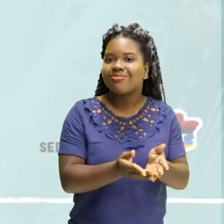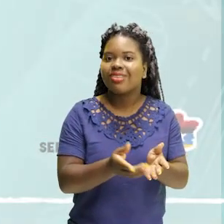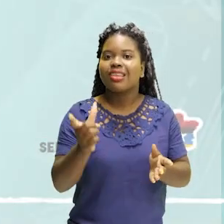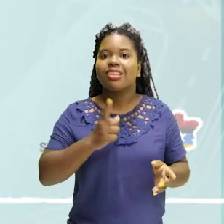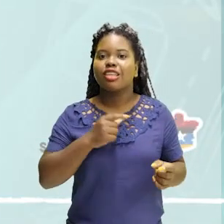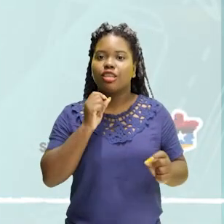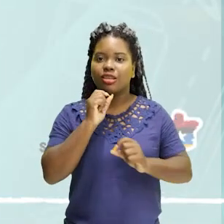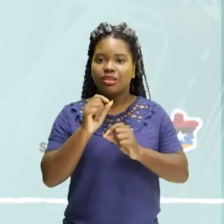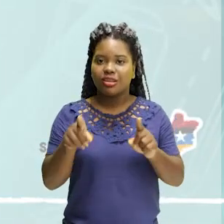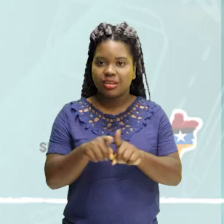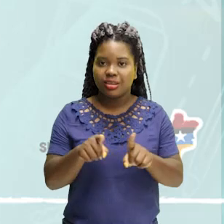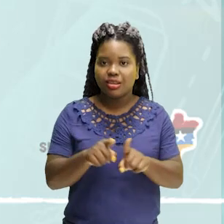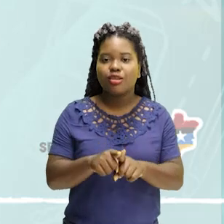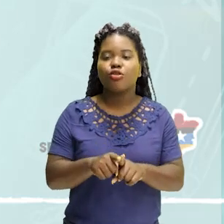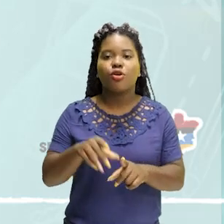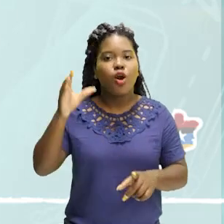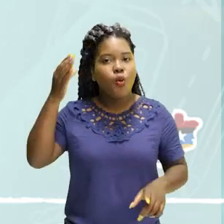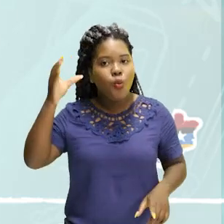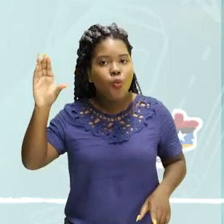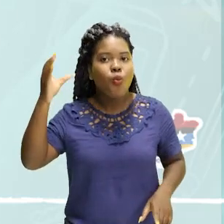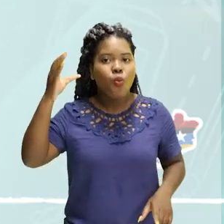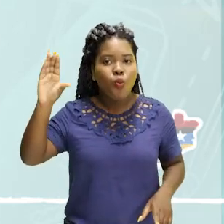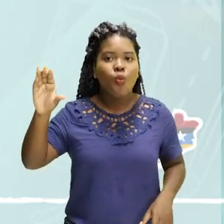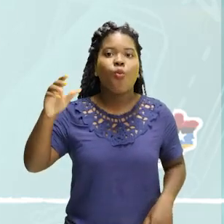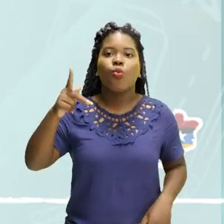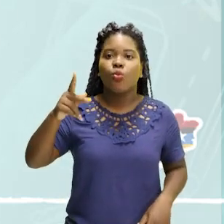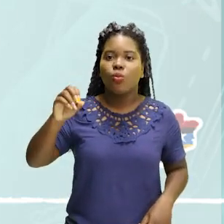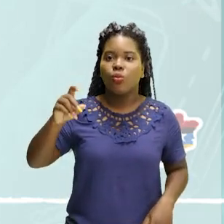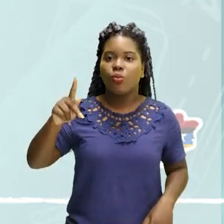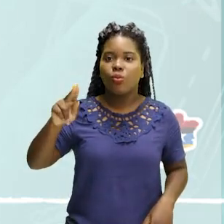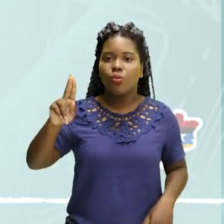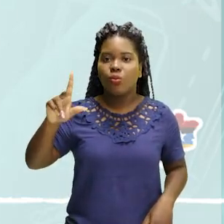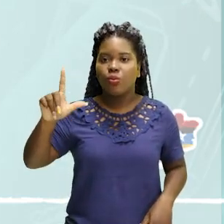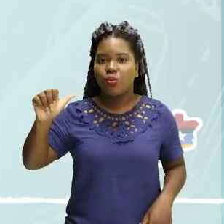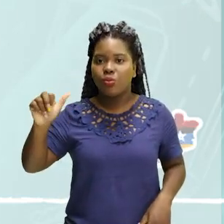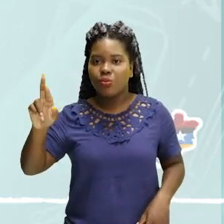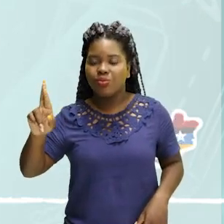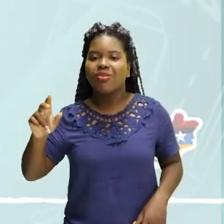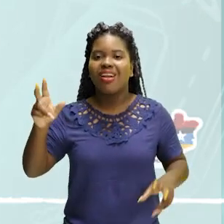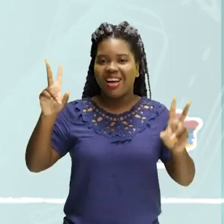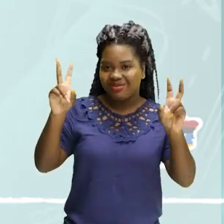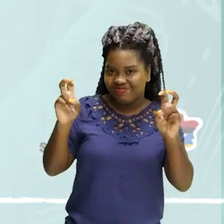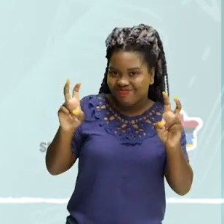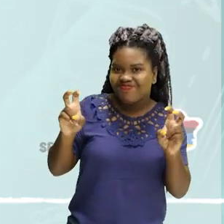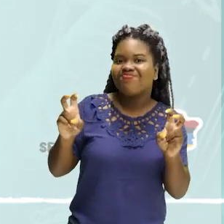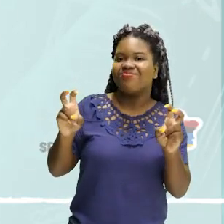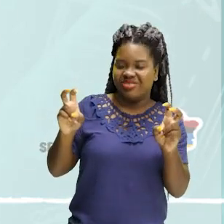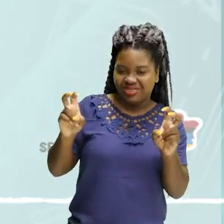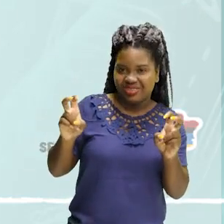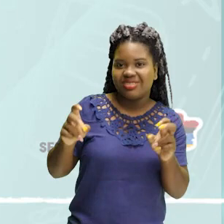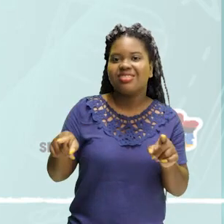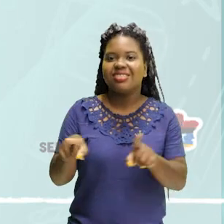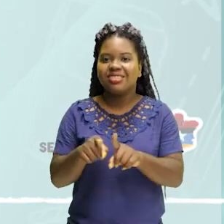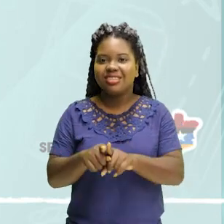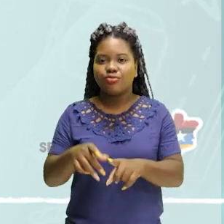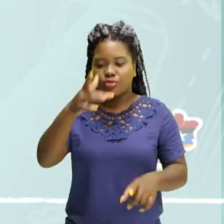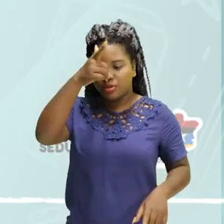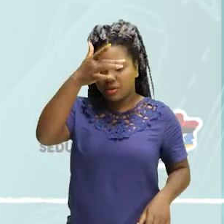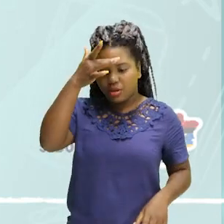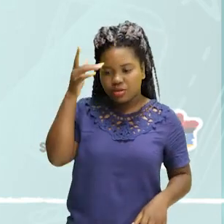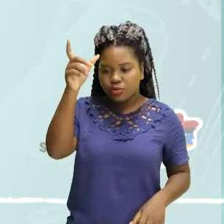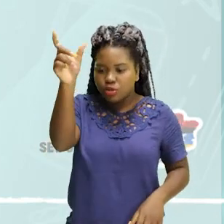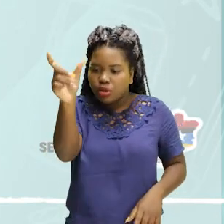de temas de cultura popular, ou seja, os temas abordados todo mundo vai entender. E as personagens são